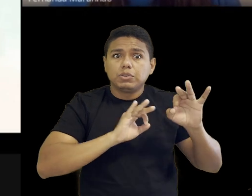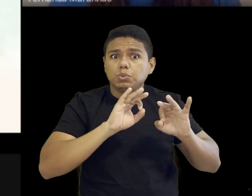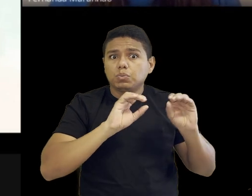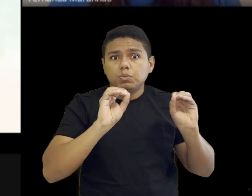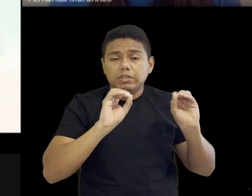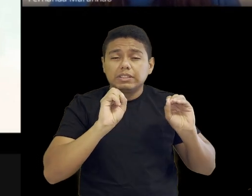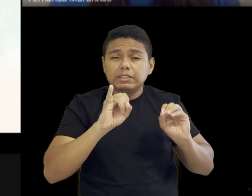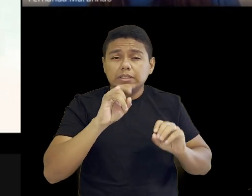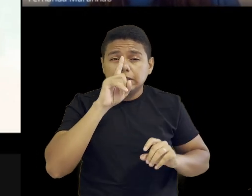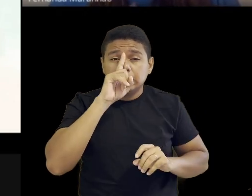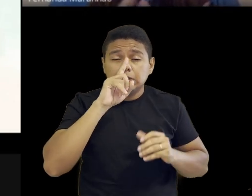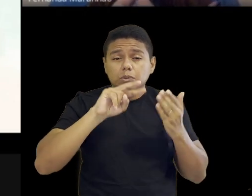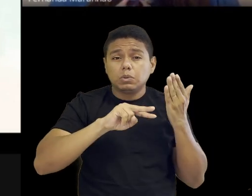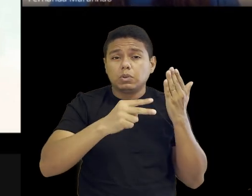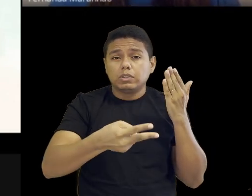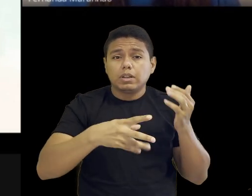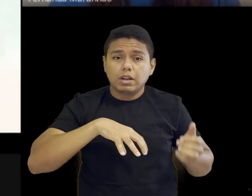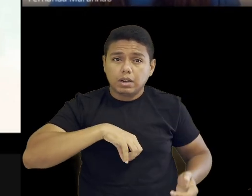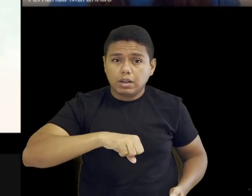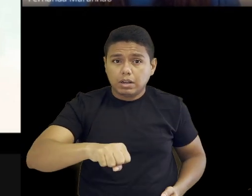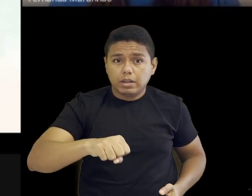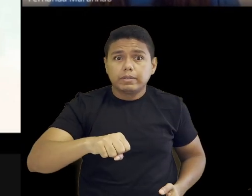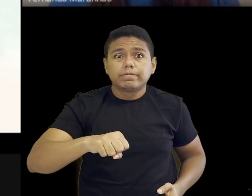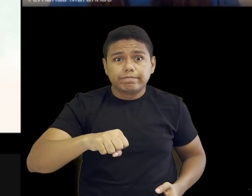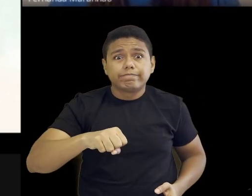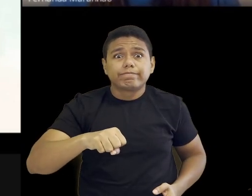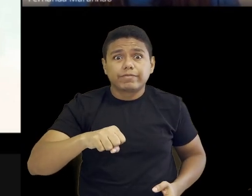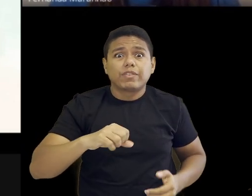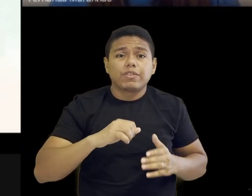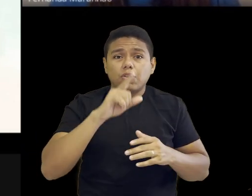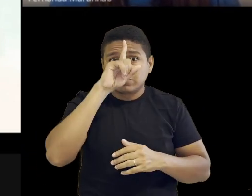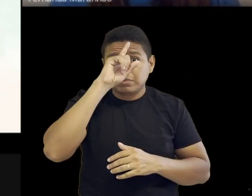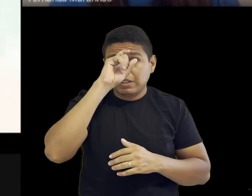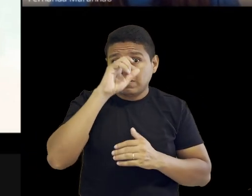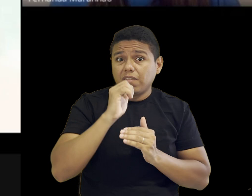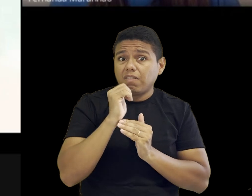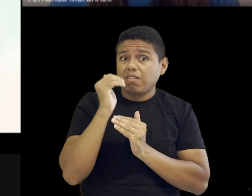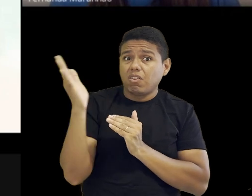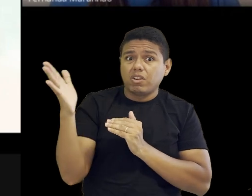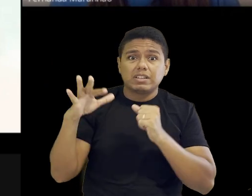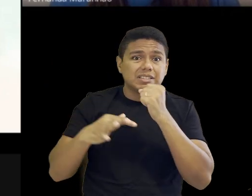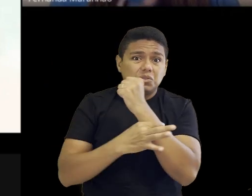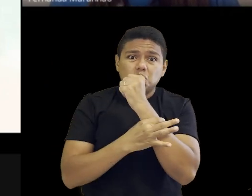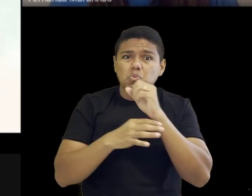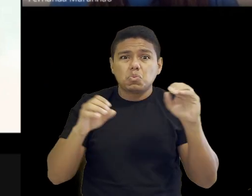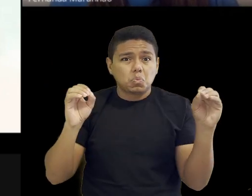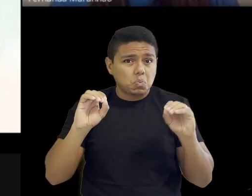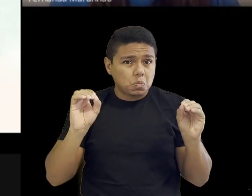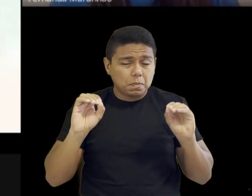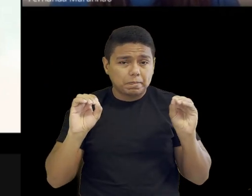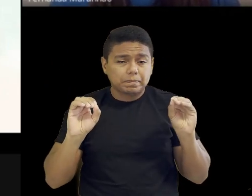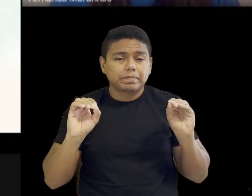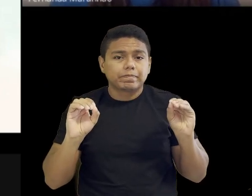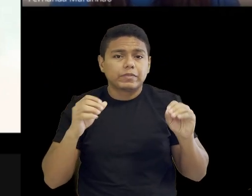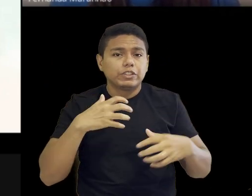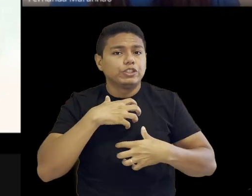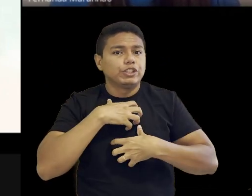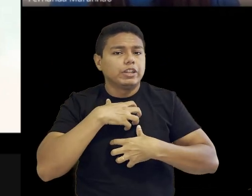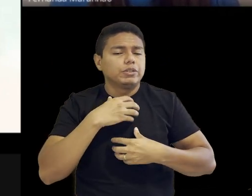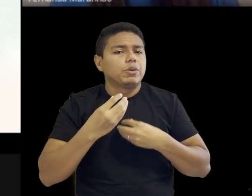em casos de risco, não é, de um abortamento que seja feito fora do ambiente hospitalar, um abortamento não